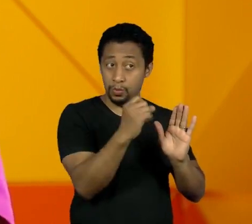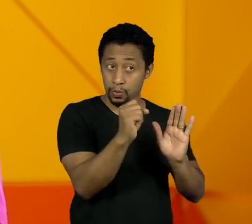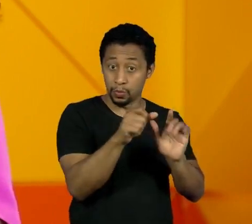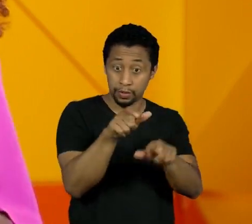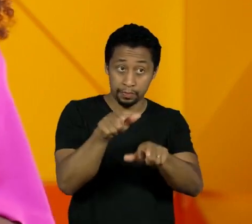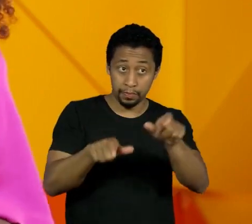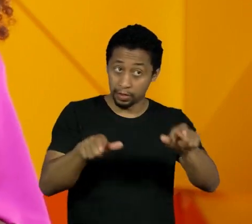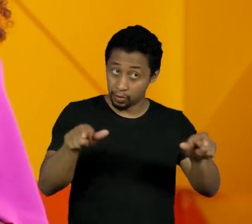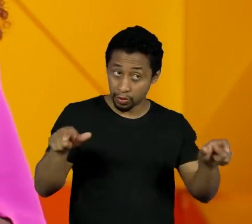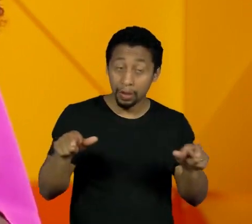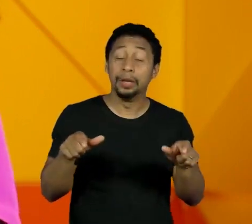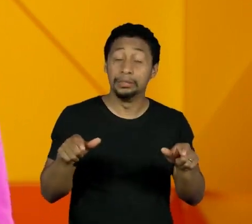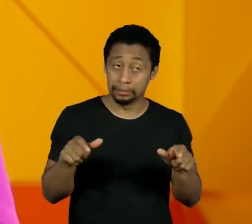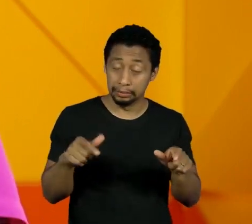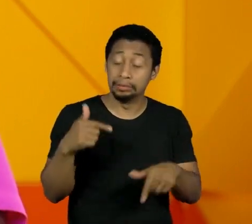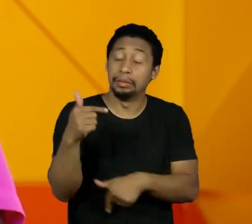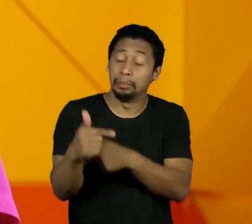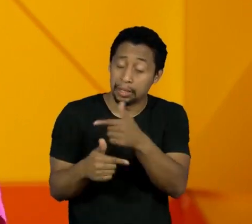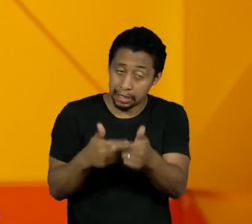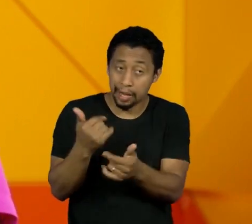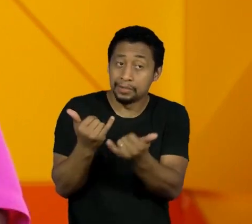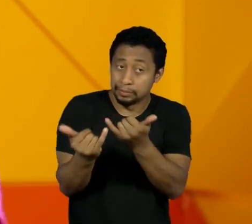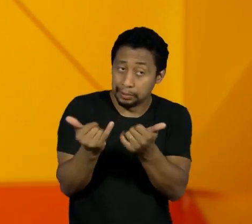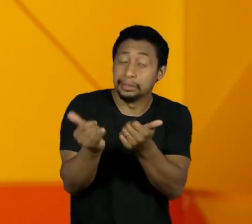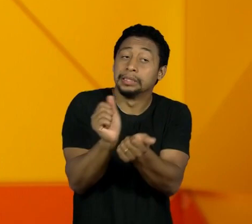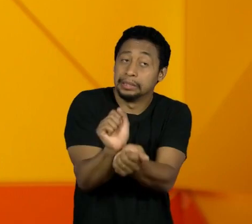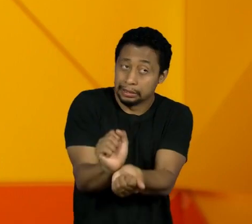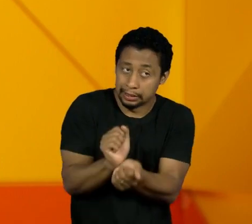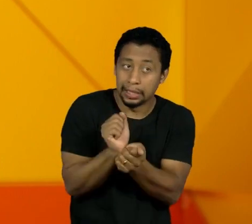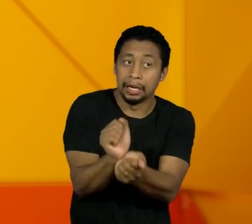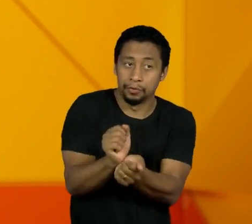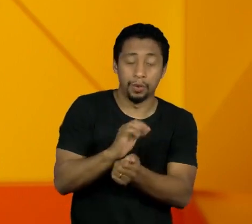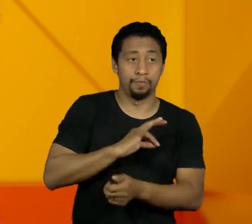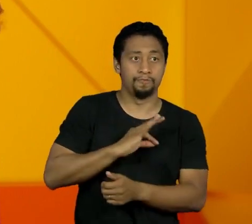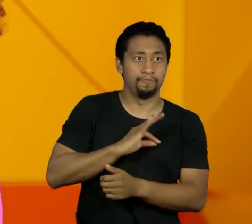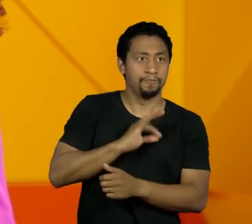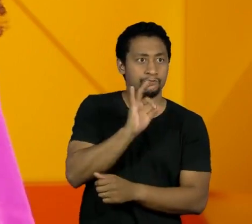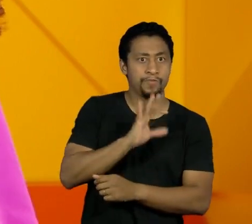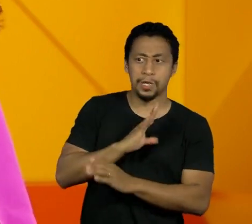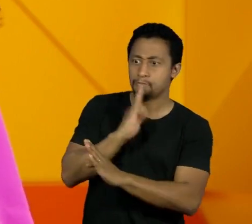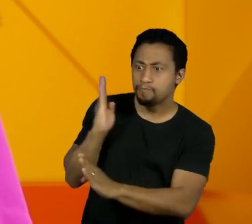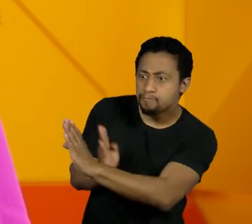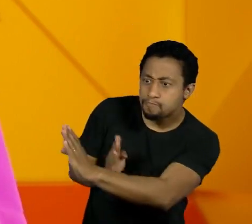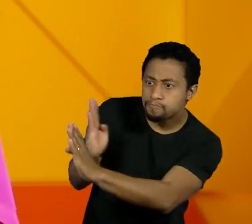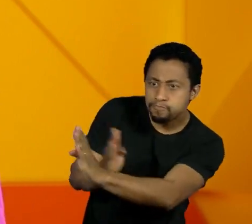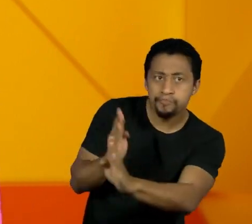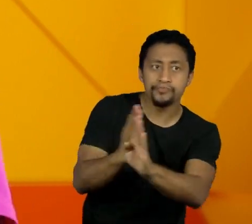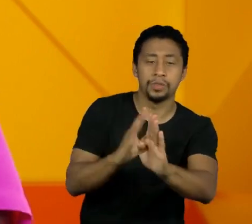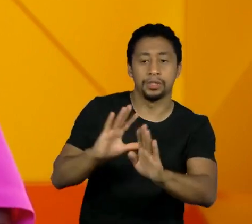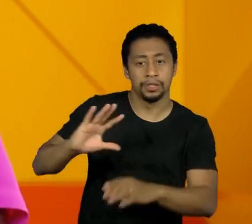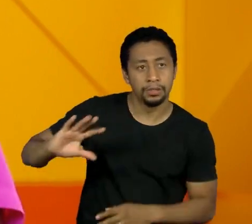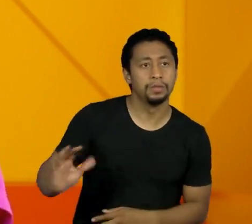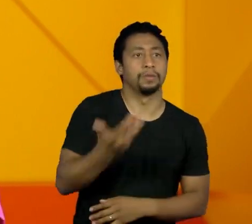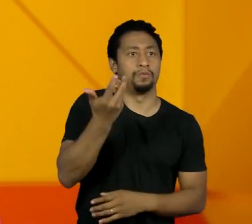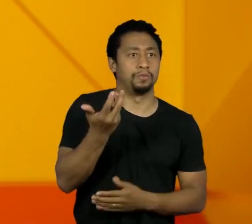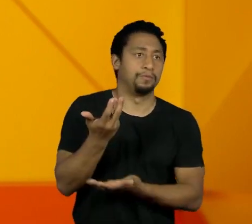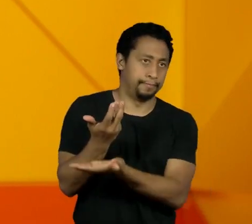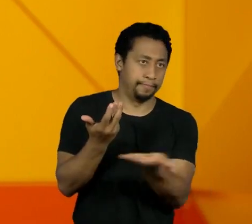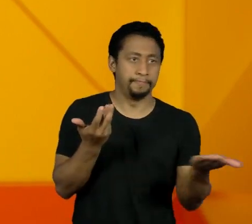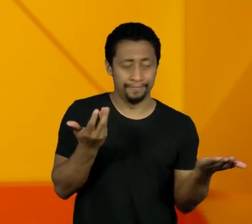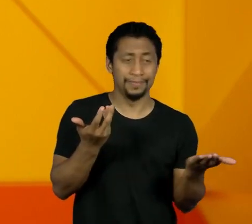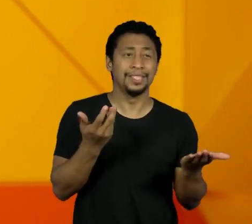foram resgatadas da condição de trabalho análogo à escravidão. Ao mesmo tempo que é fundamental libertar